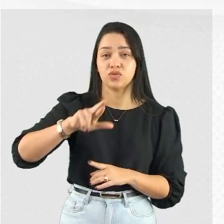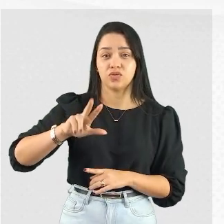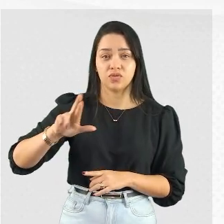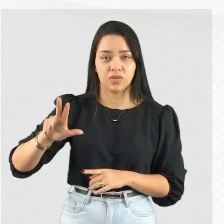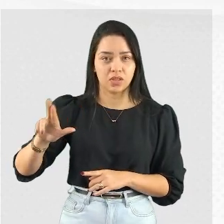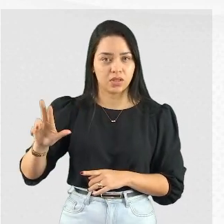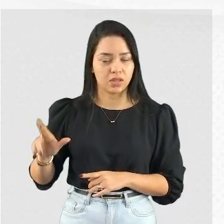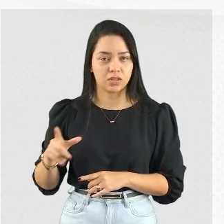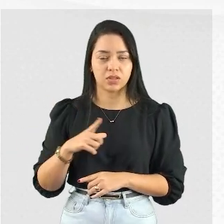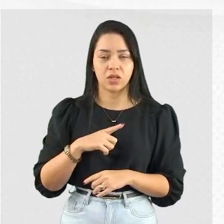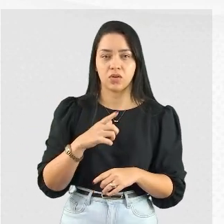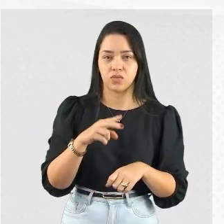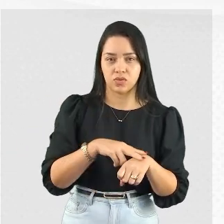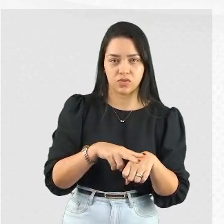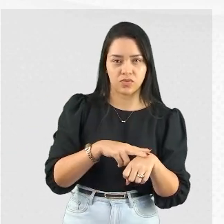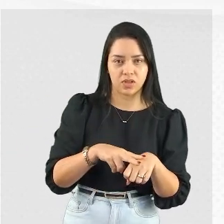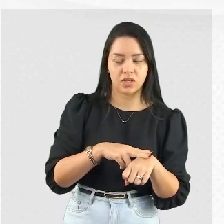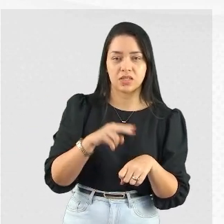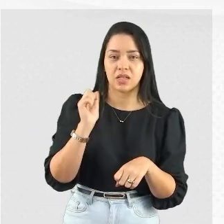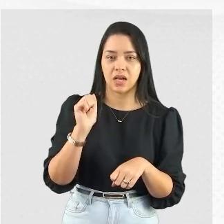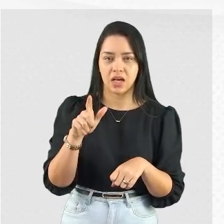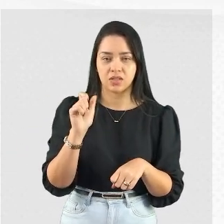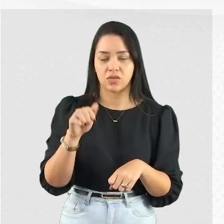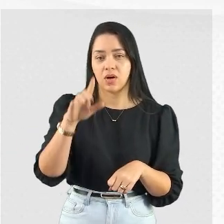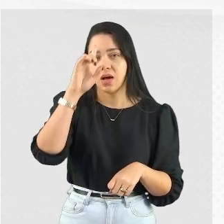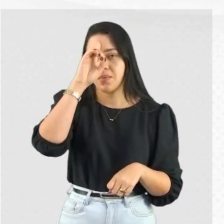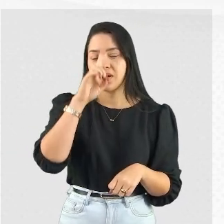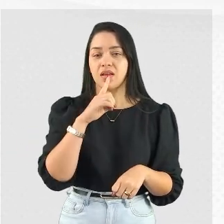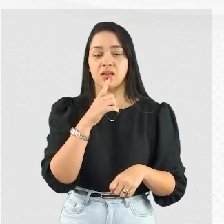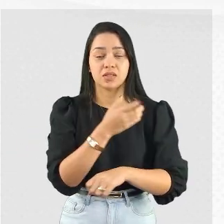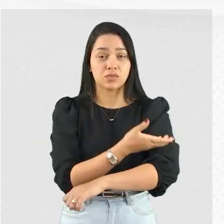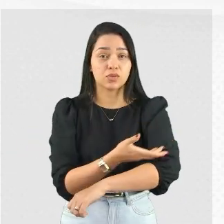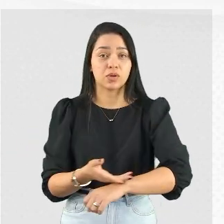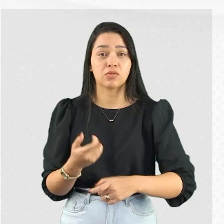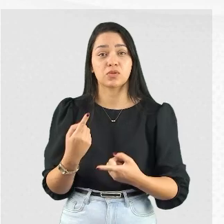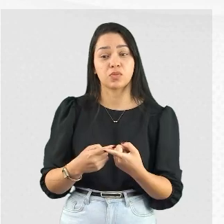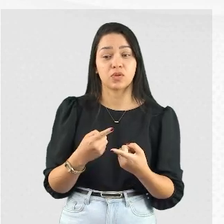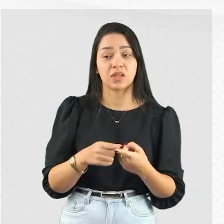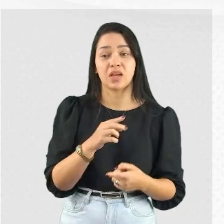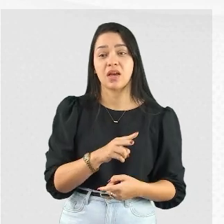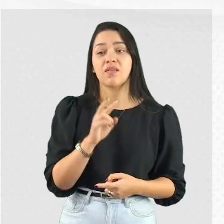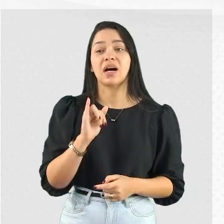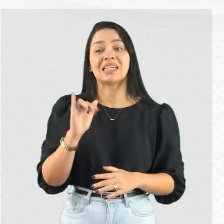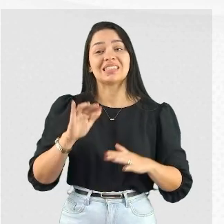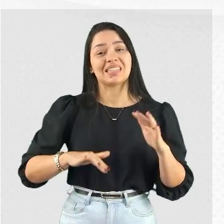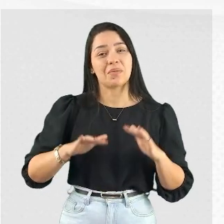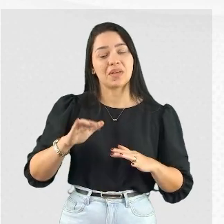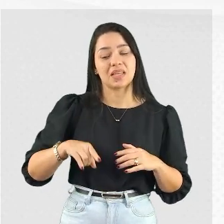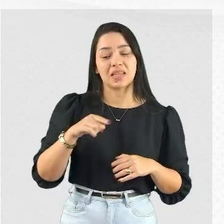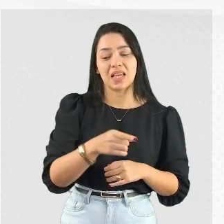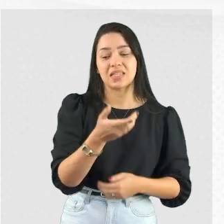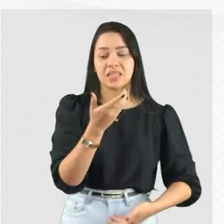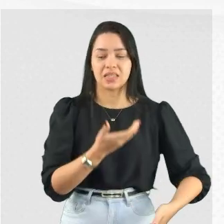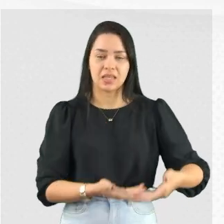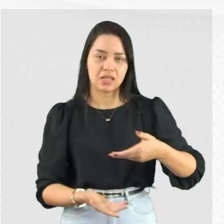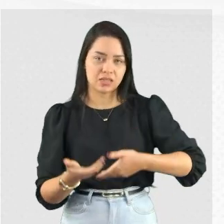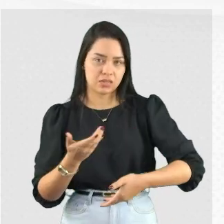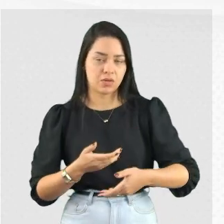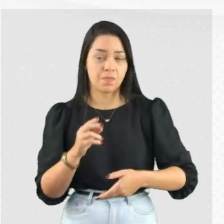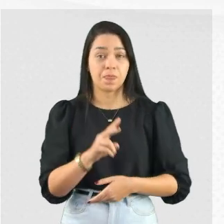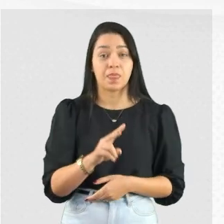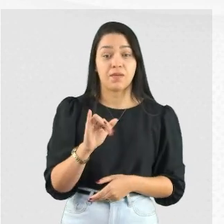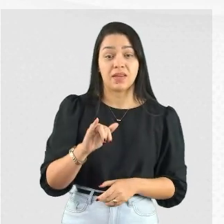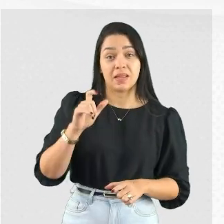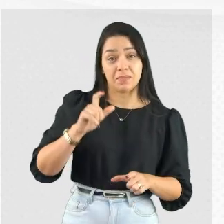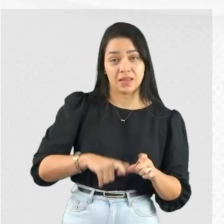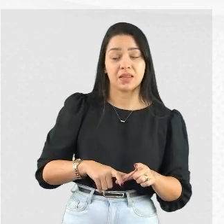os periquitos verdes, azuis, amarelos e os brancos, porque vai depender dessa interação desses genes, vai depender